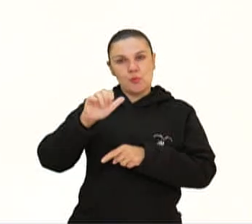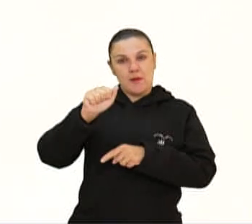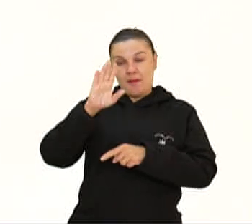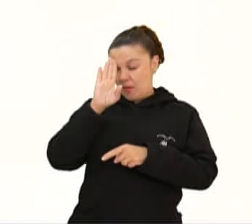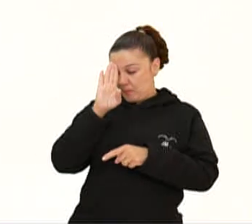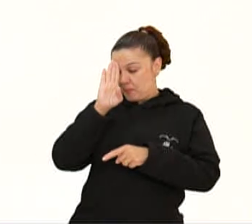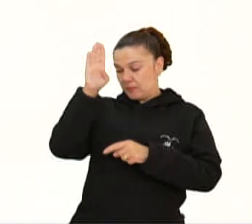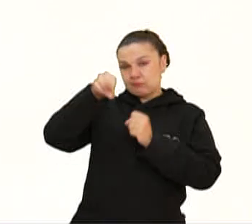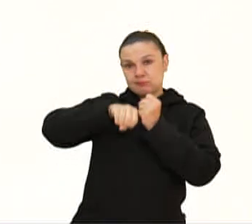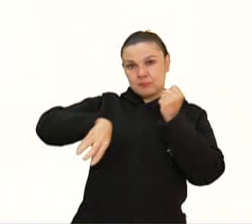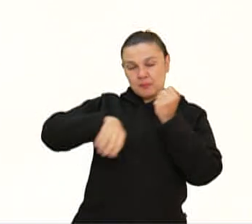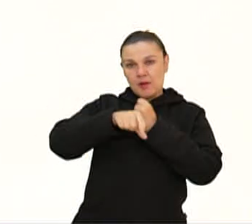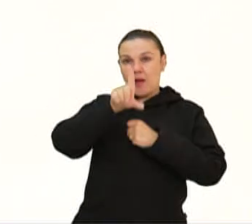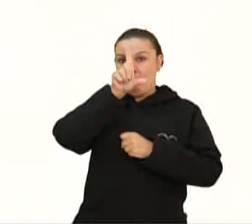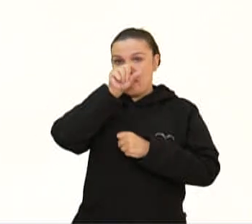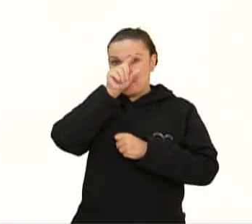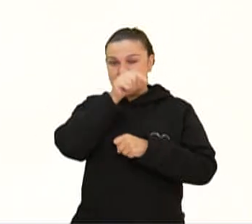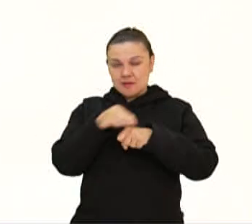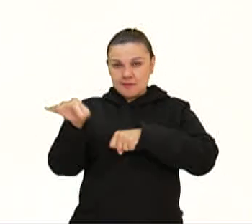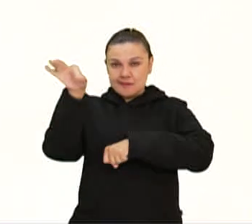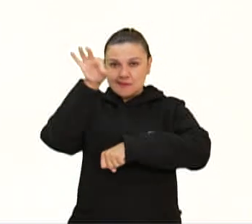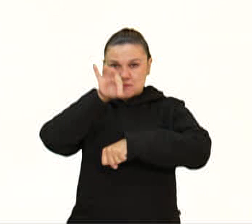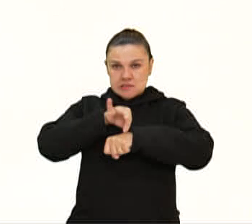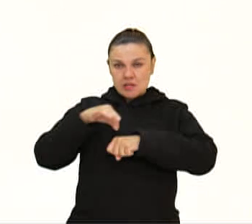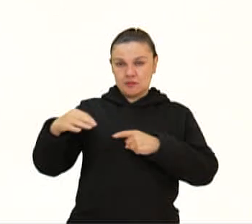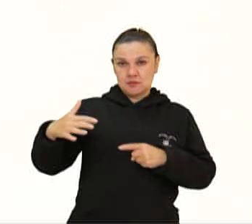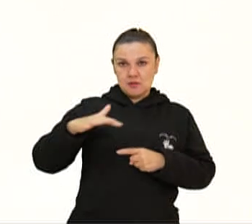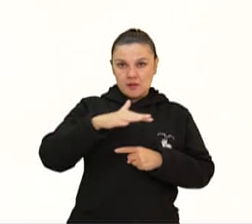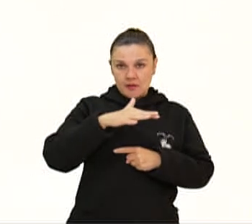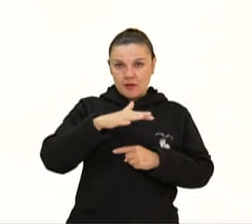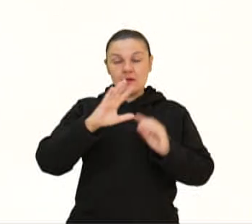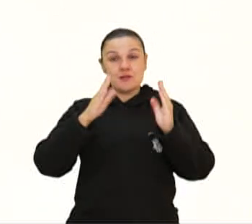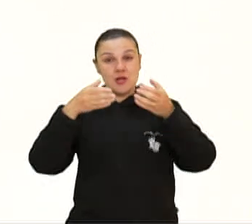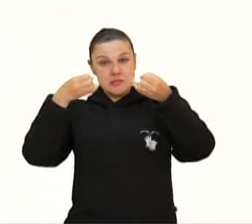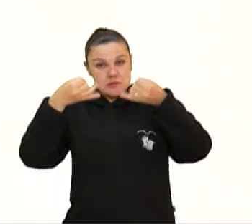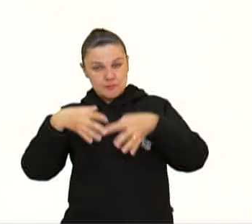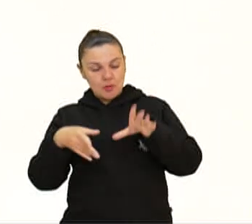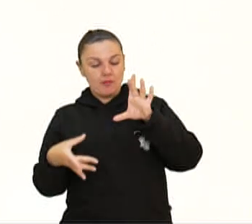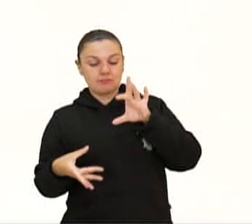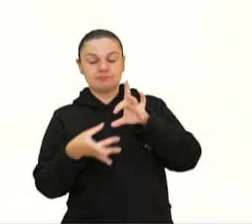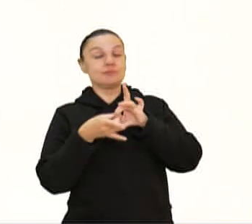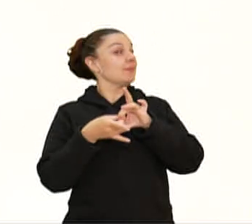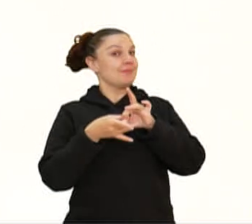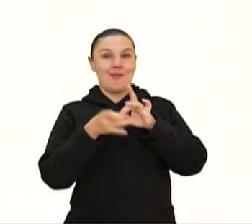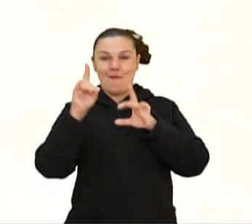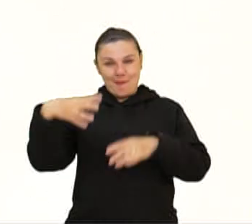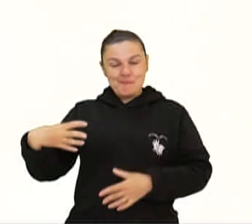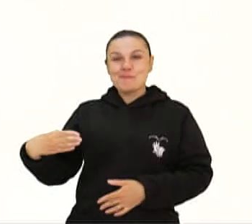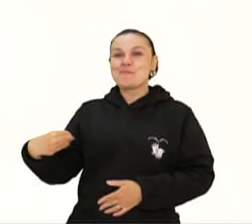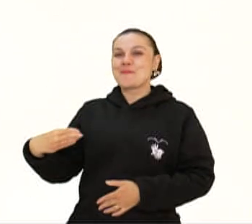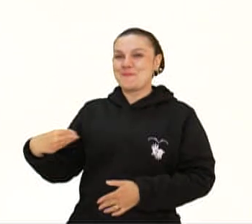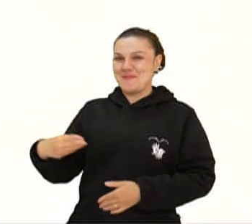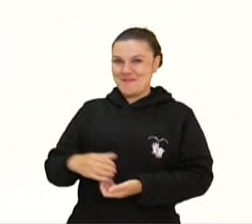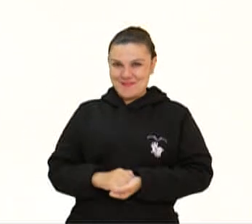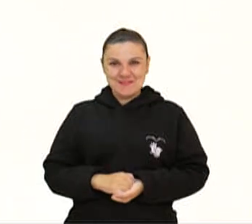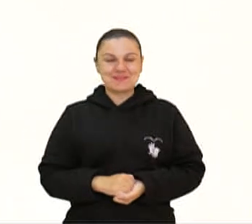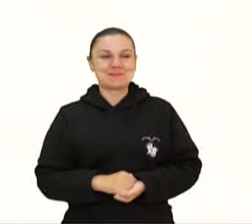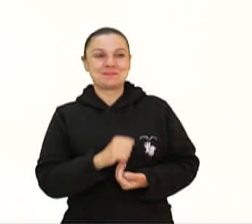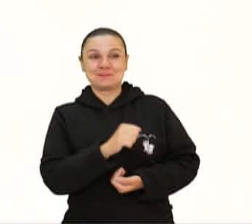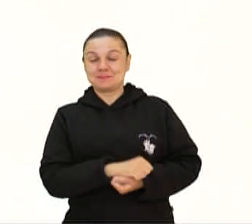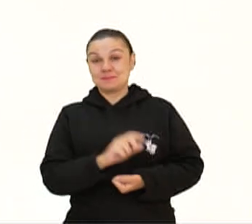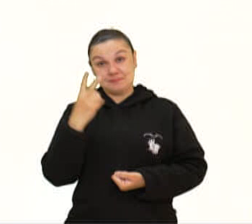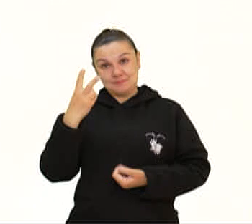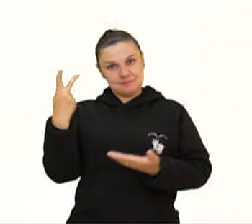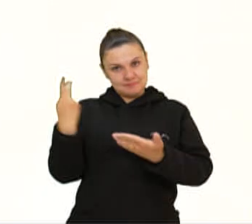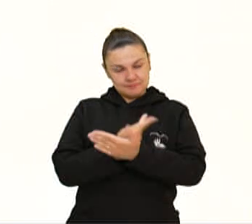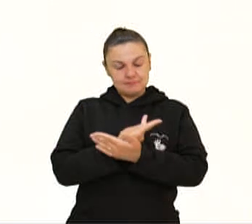principal excreta de aves, insetos e répteis. A ureia, como nós vimos, está associada aos mamíferos, tudo bem? Então, a